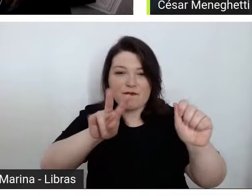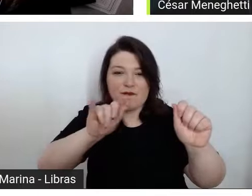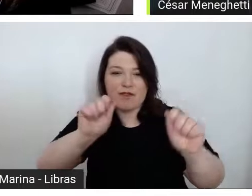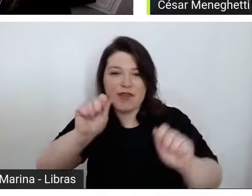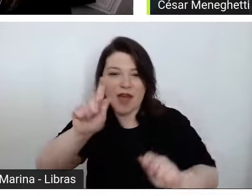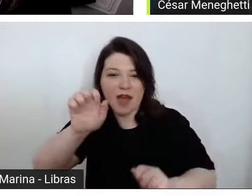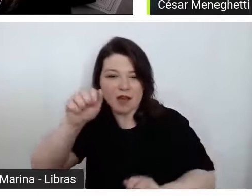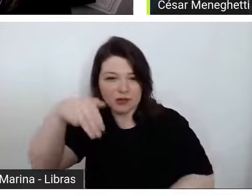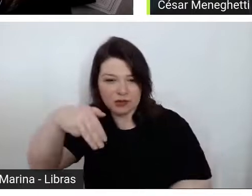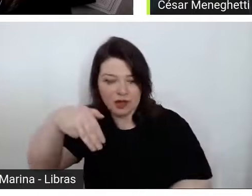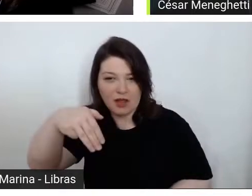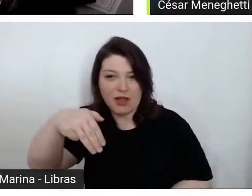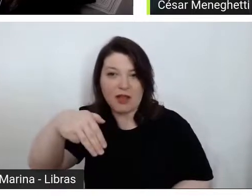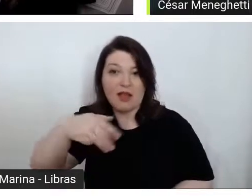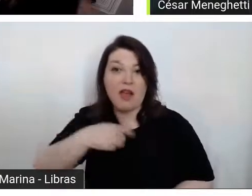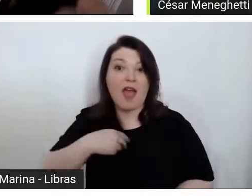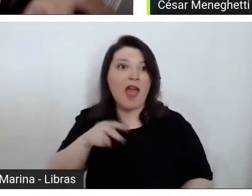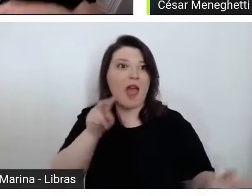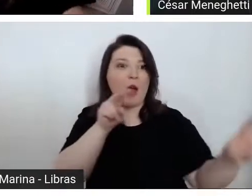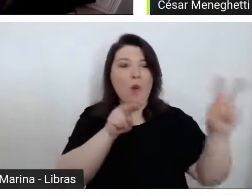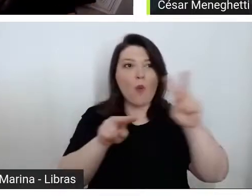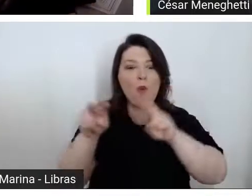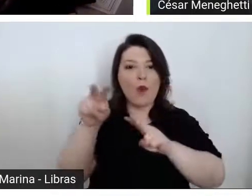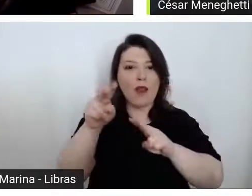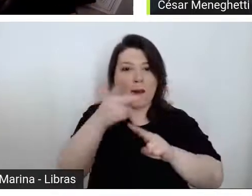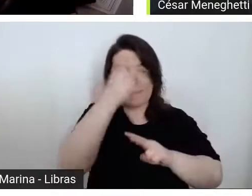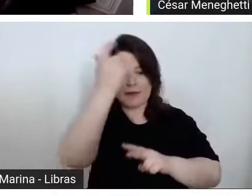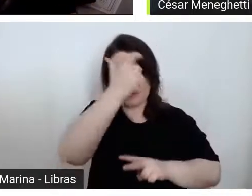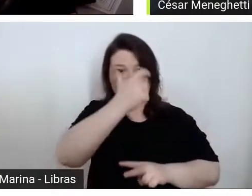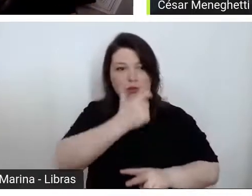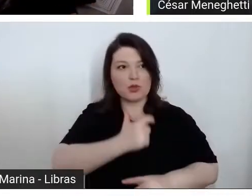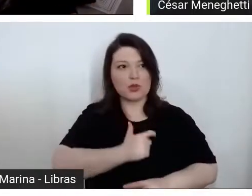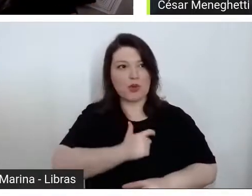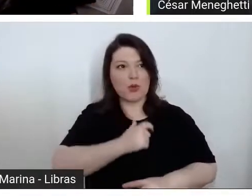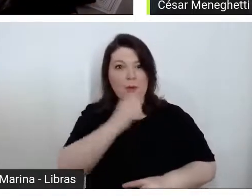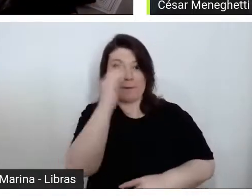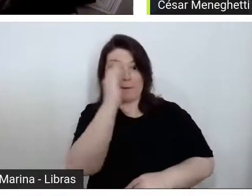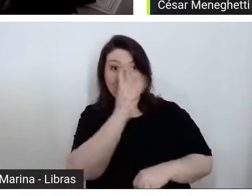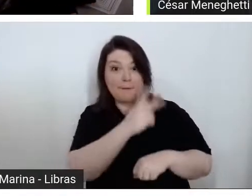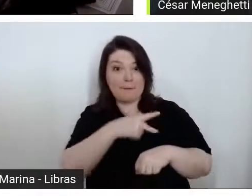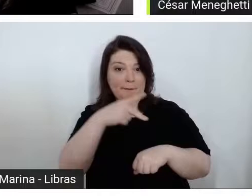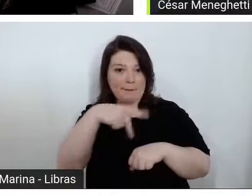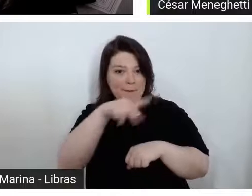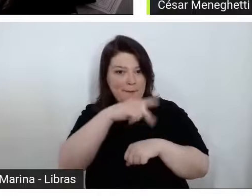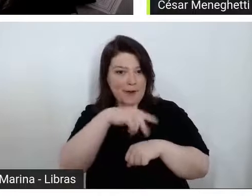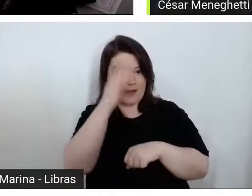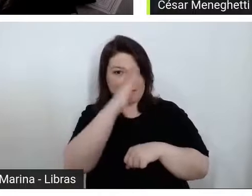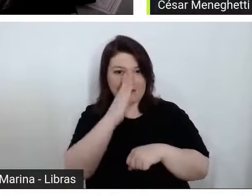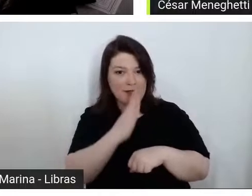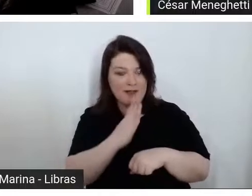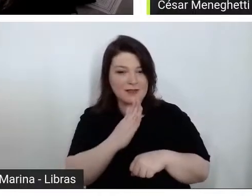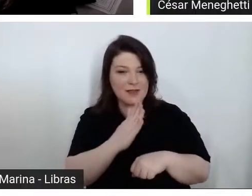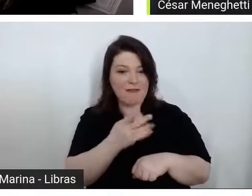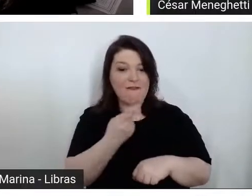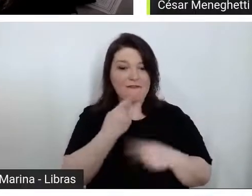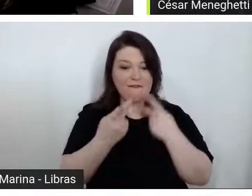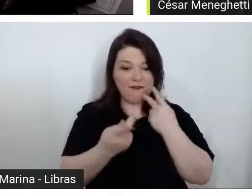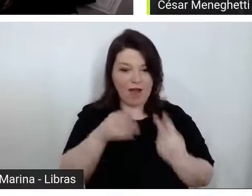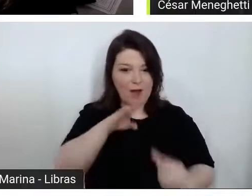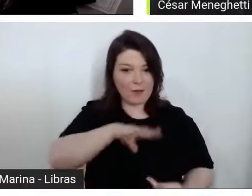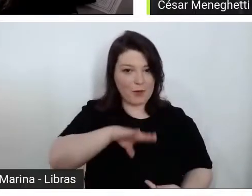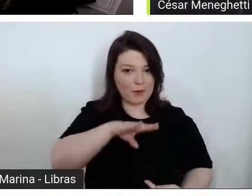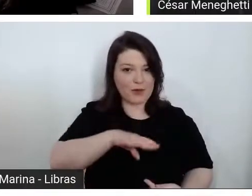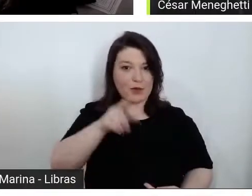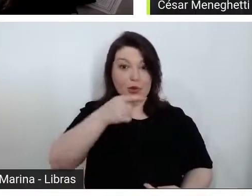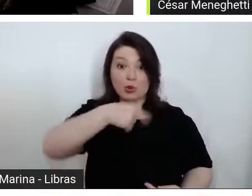de brasileiro que fala português, que ele é moldado, a gente tem um frame